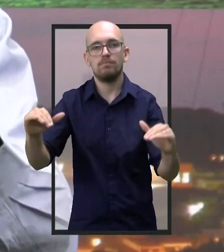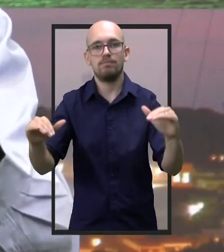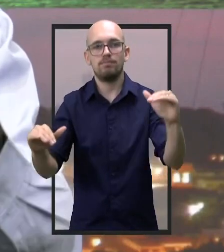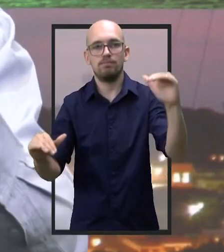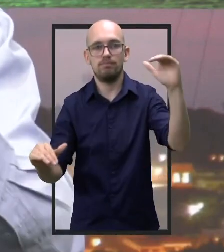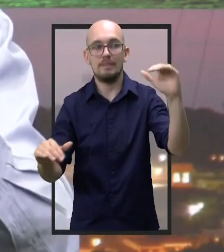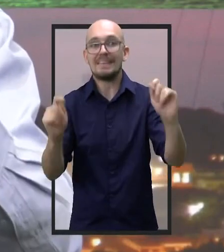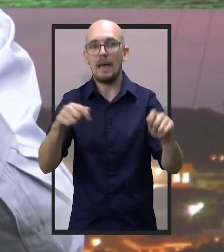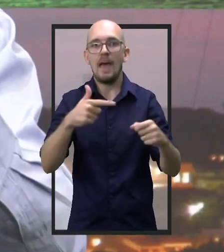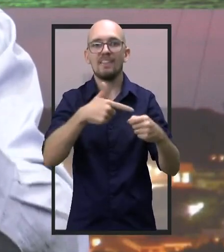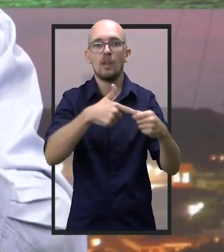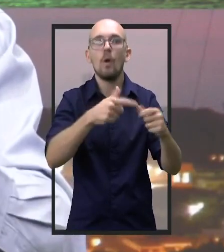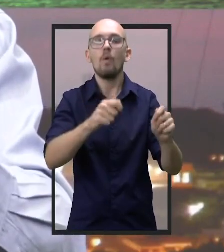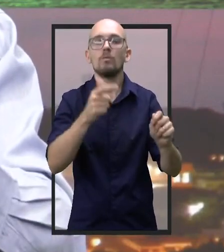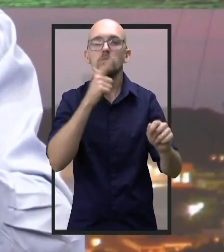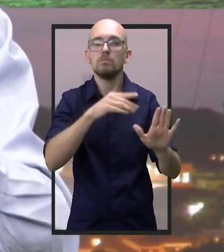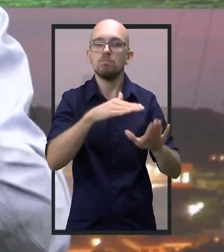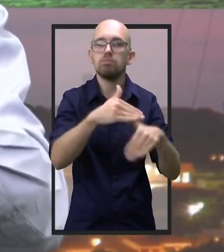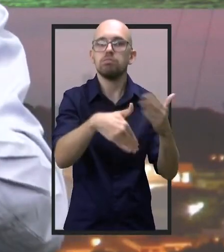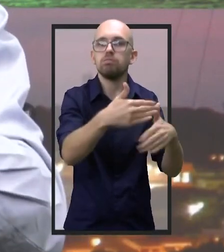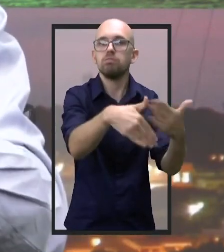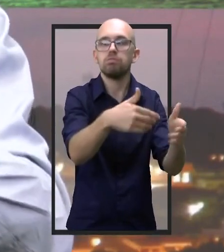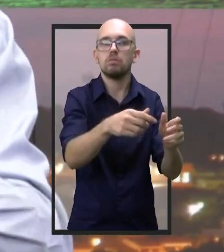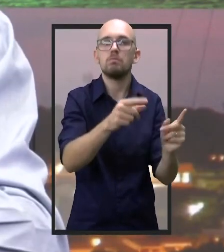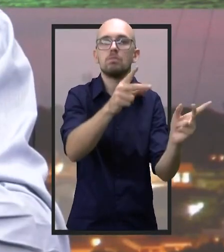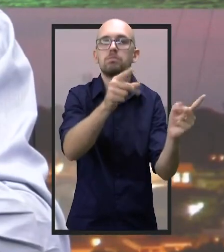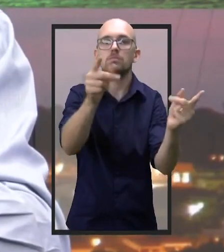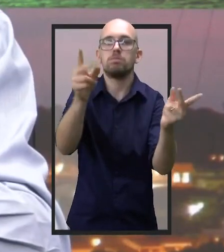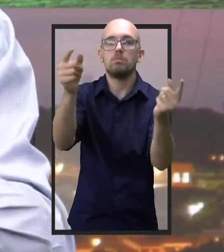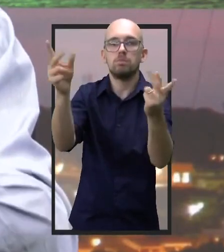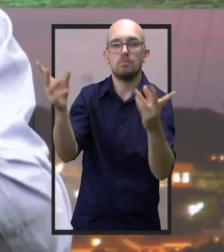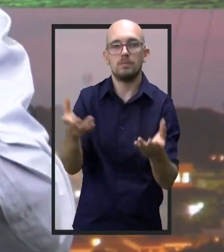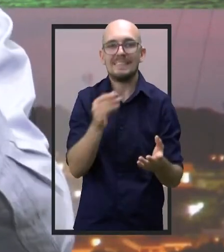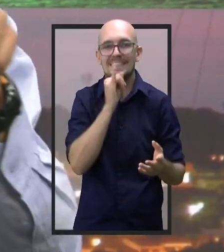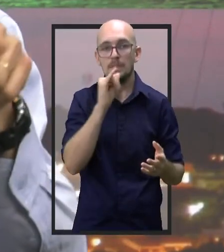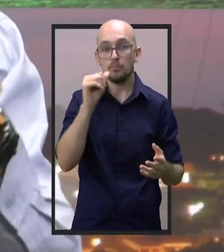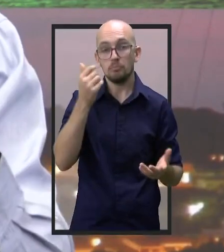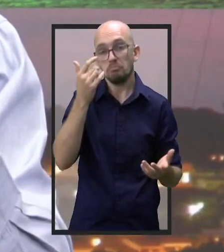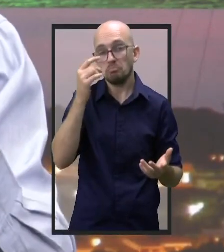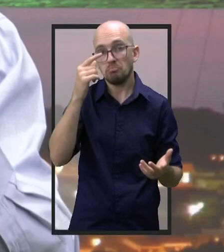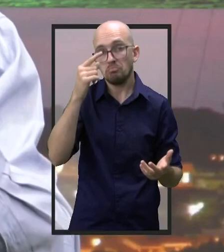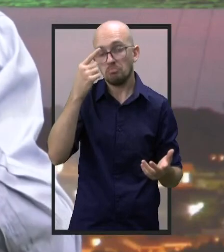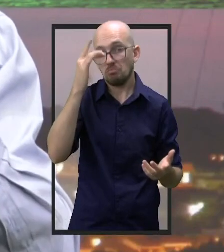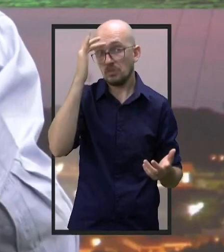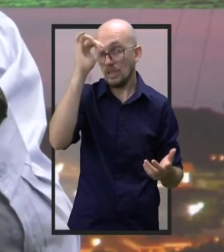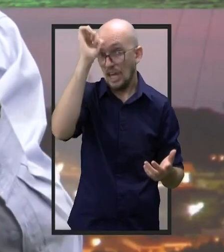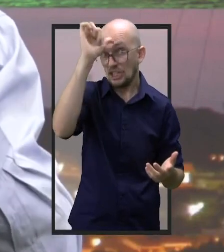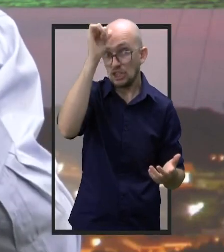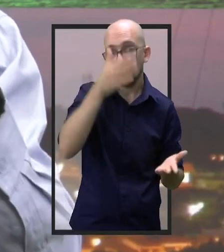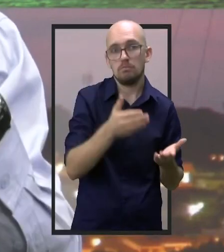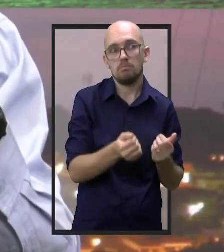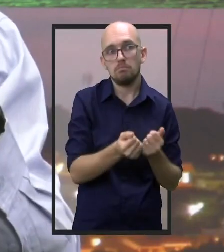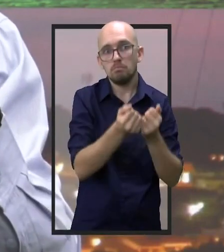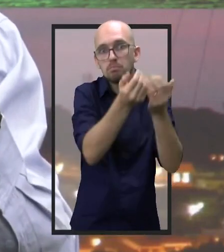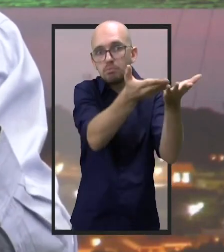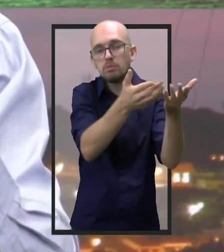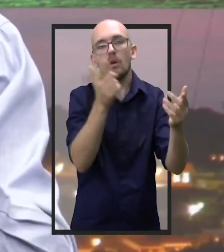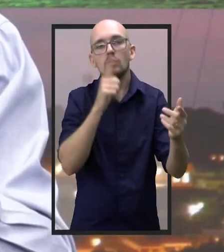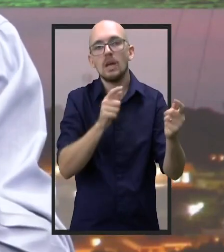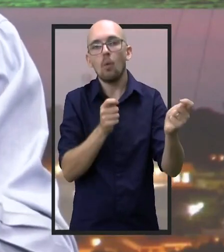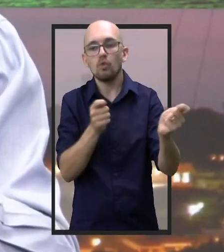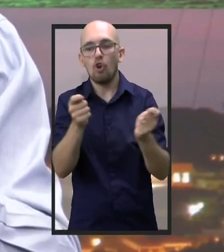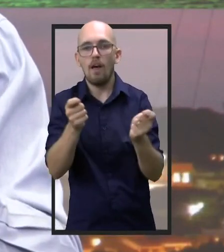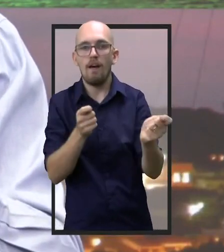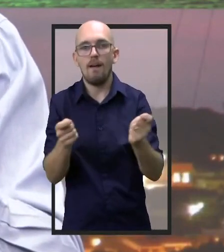gerar renda e receita para o produtor, para o seu país Índia, e ajuda a ajustar a